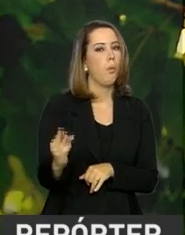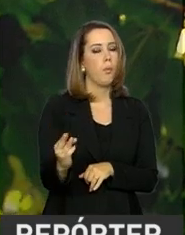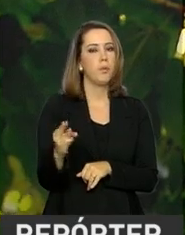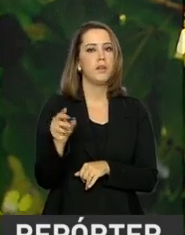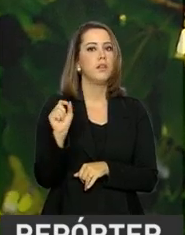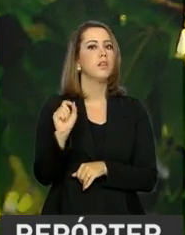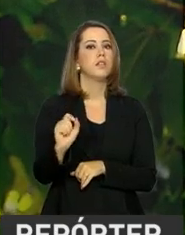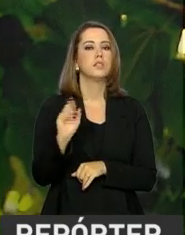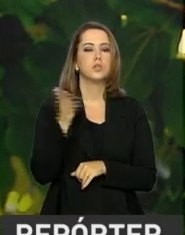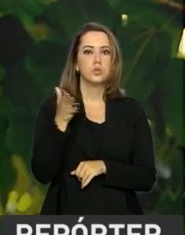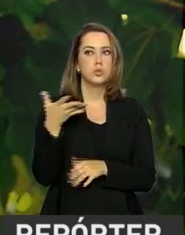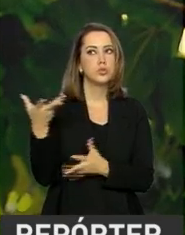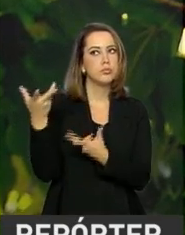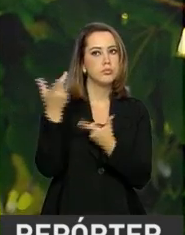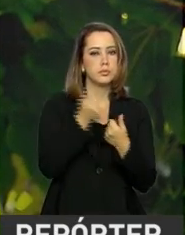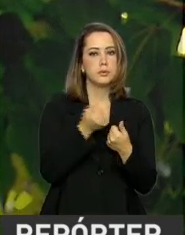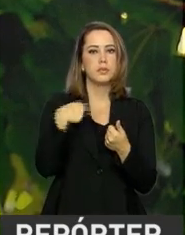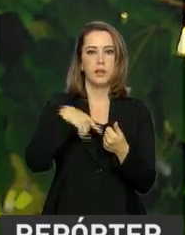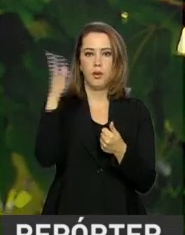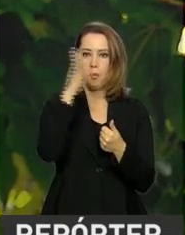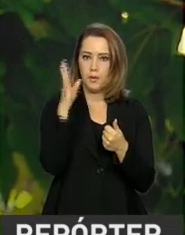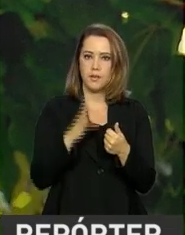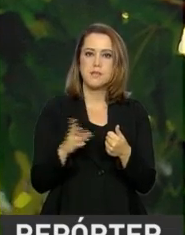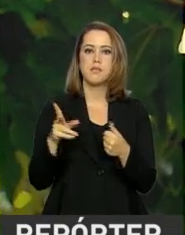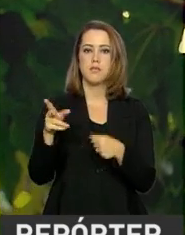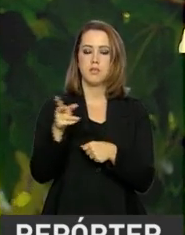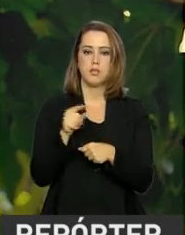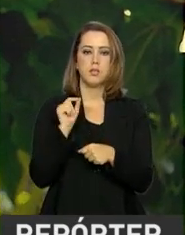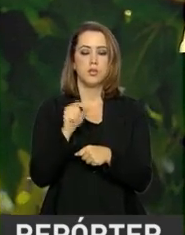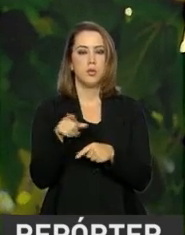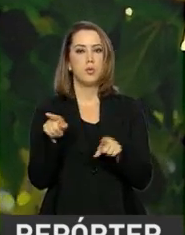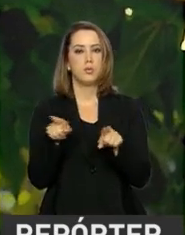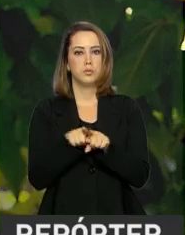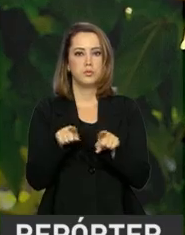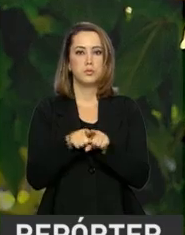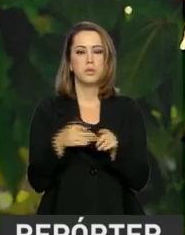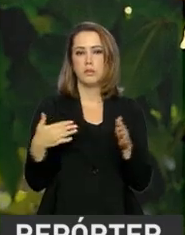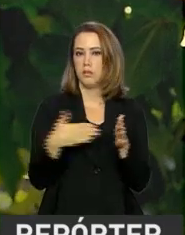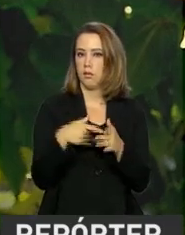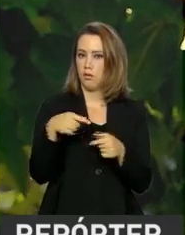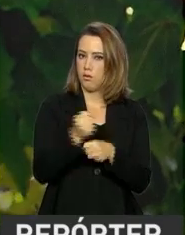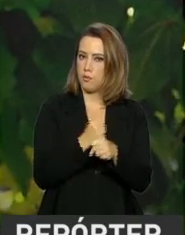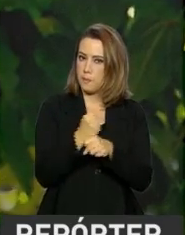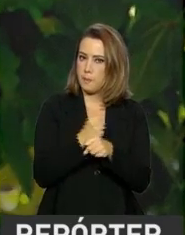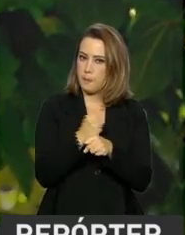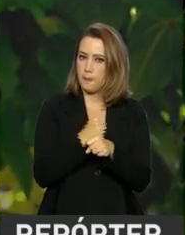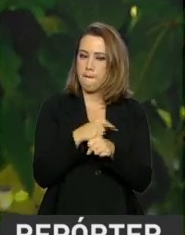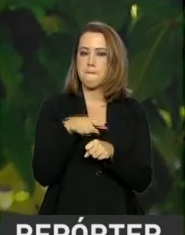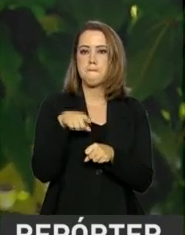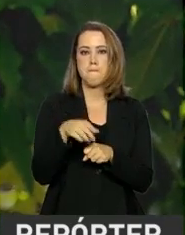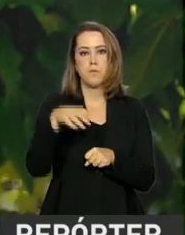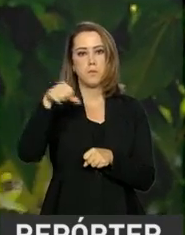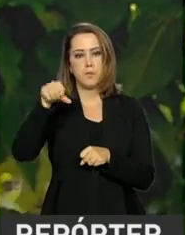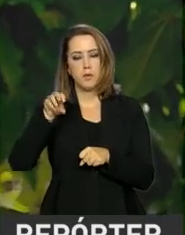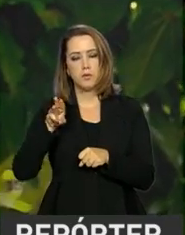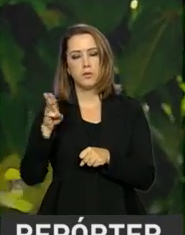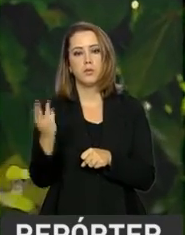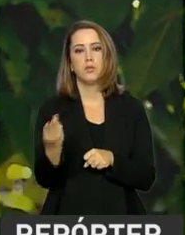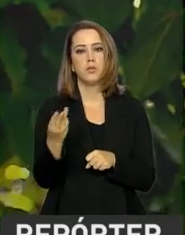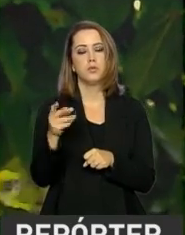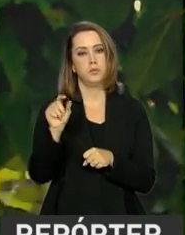brasileira foram recuperados pelo cbbr até o final deste ano a ferramenta deve reunir mais de 9 milhões de